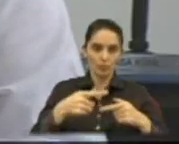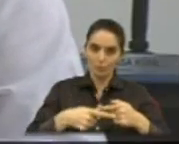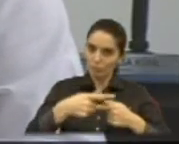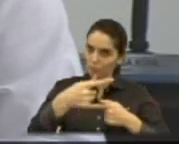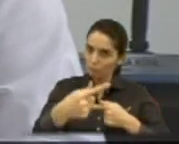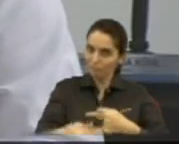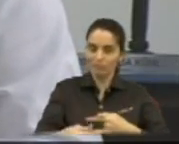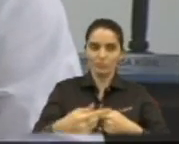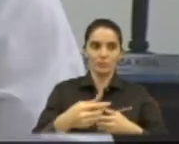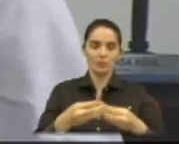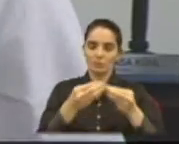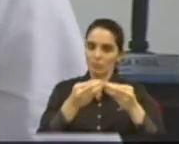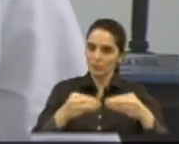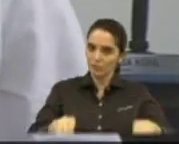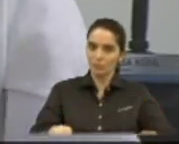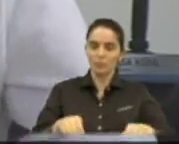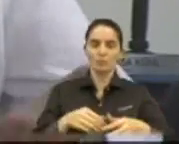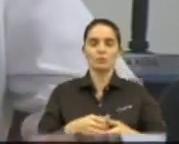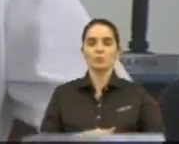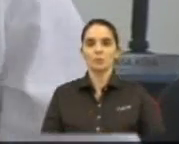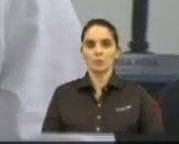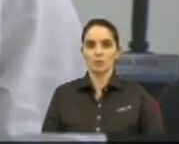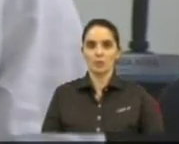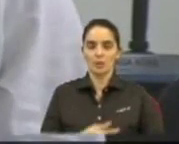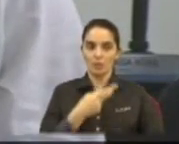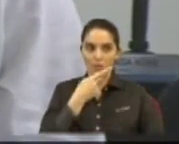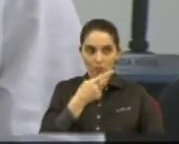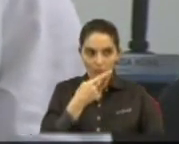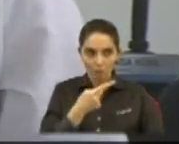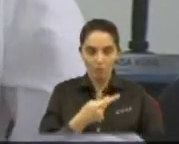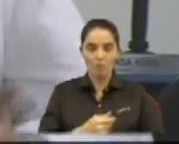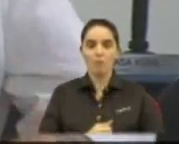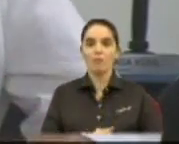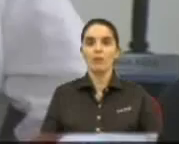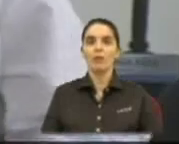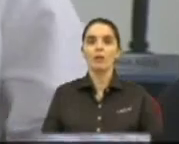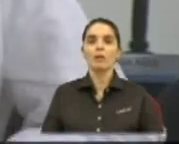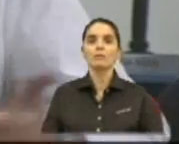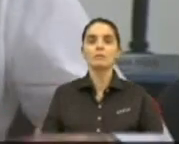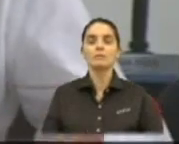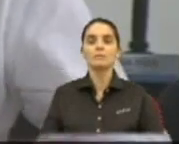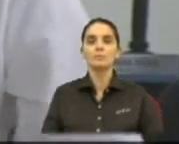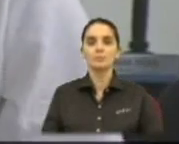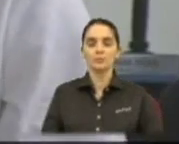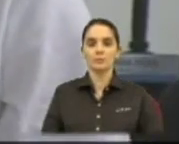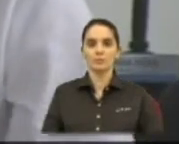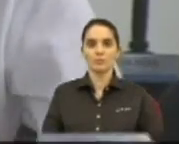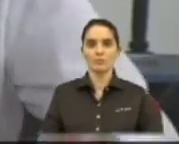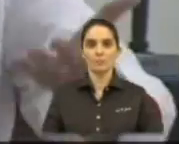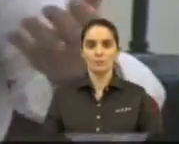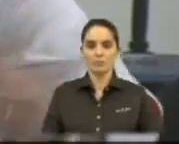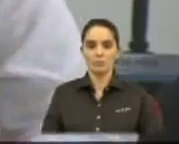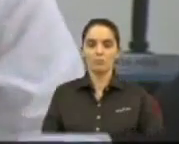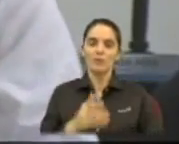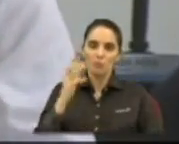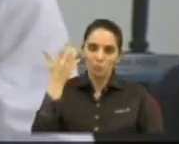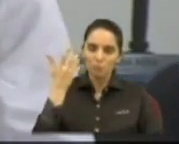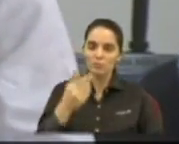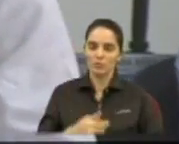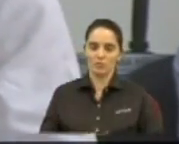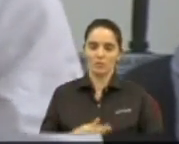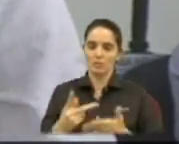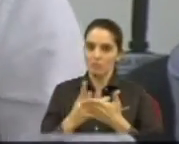aí na votação desse projeto, e dizer que, de fato, às vezes as falhas acontecem, mas